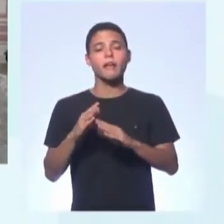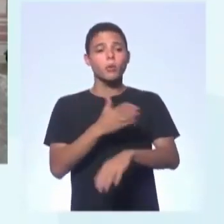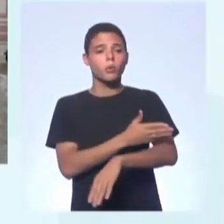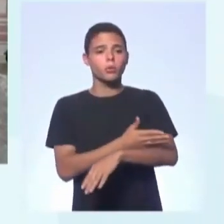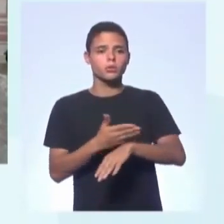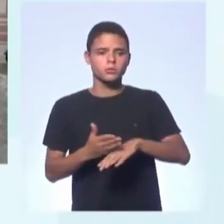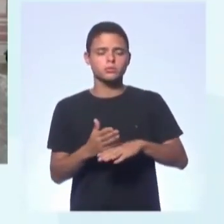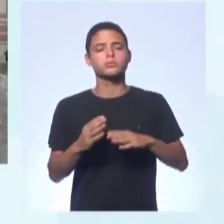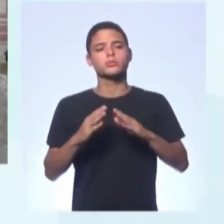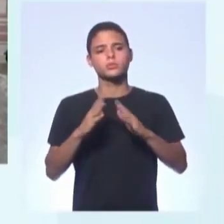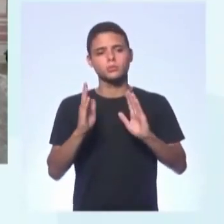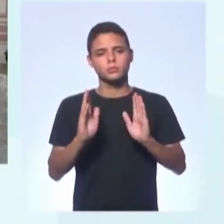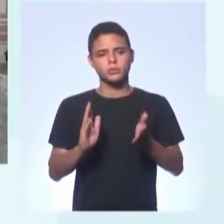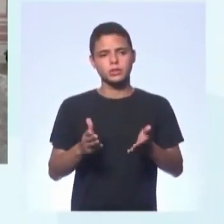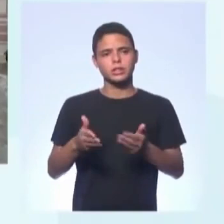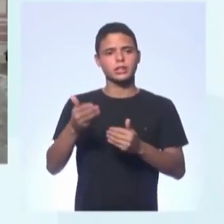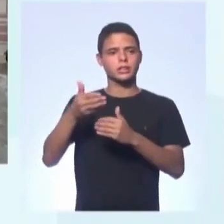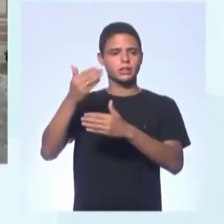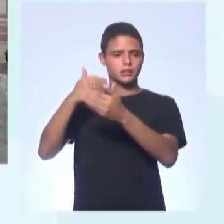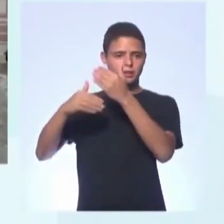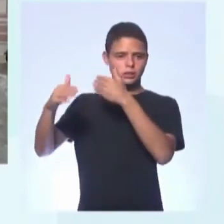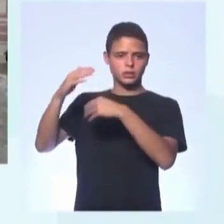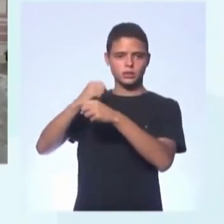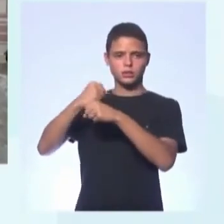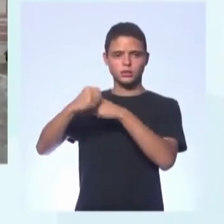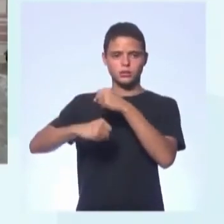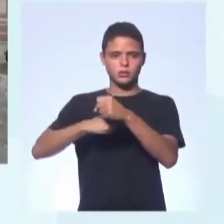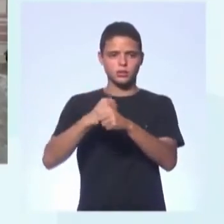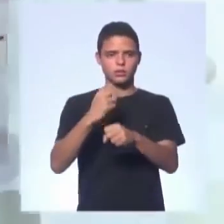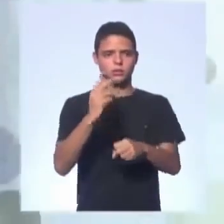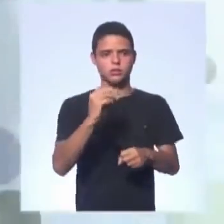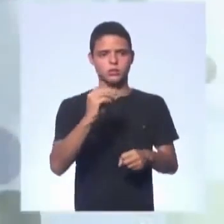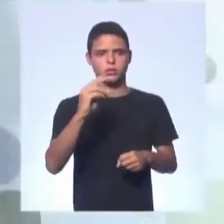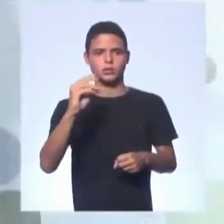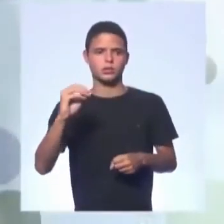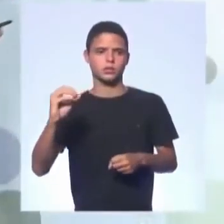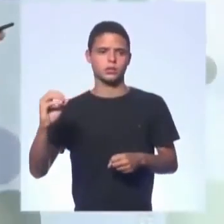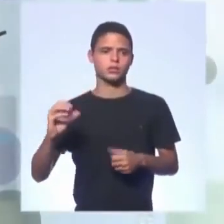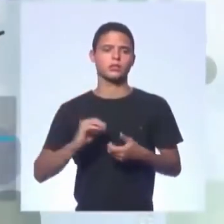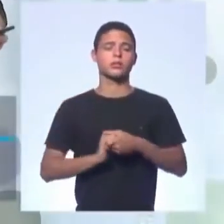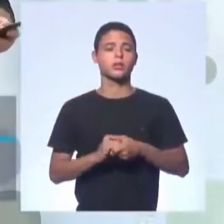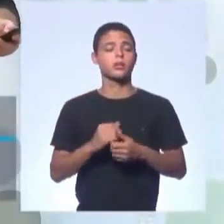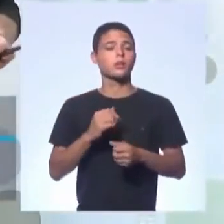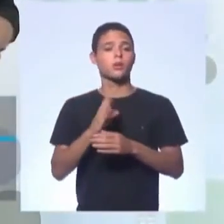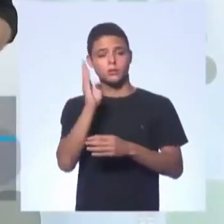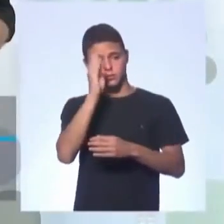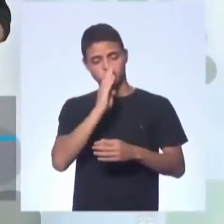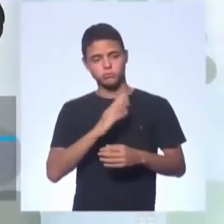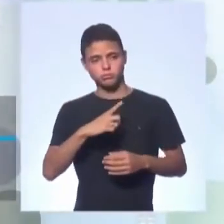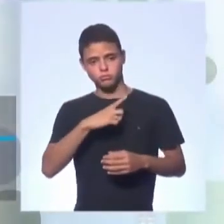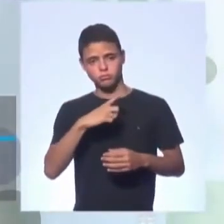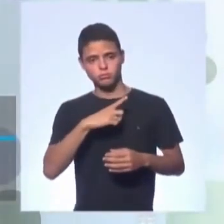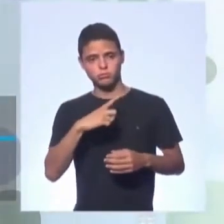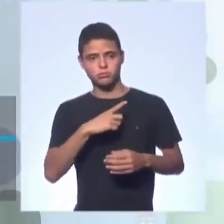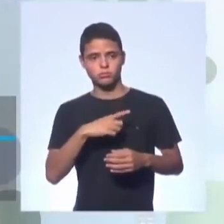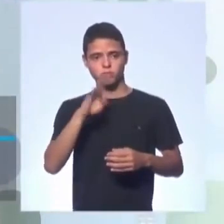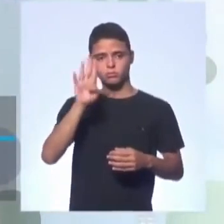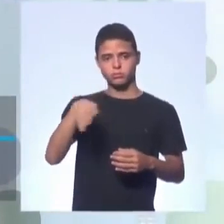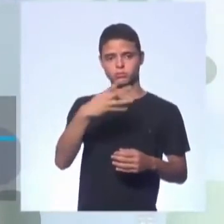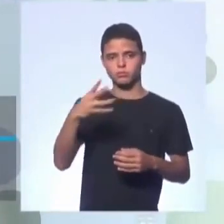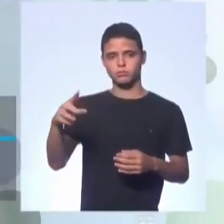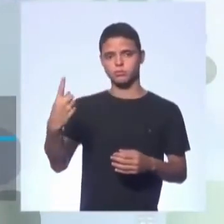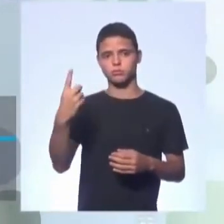desde o ano 2000, tá certo? Então, o Brasil está entre os 15 países aí que sofrem essa questão aí